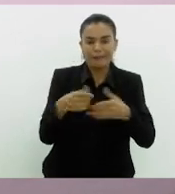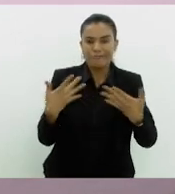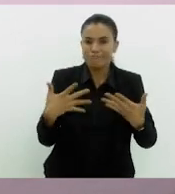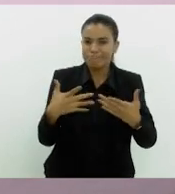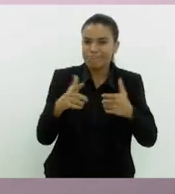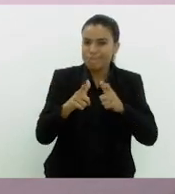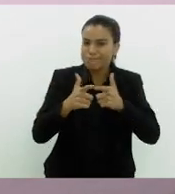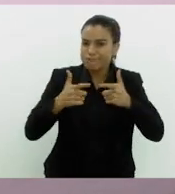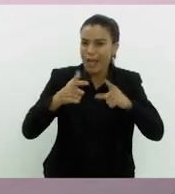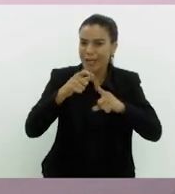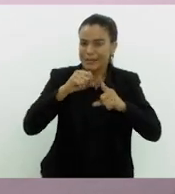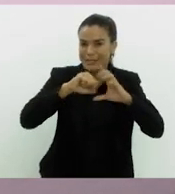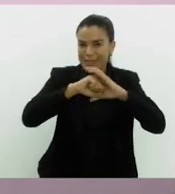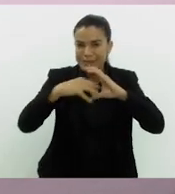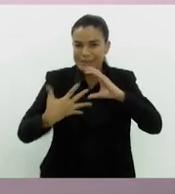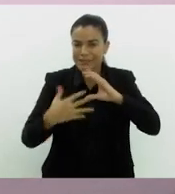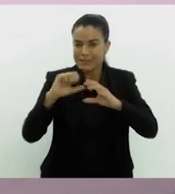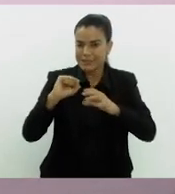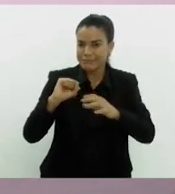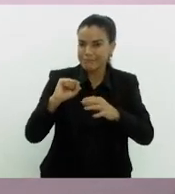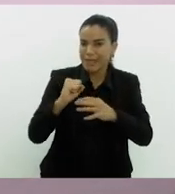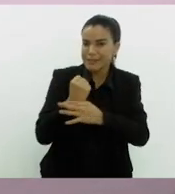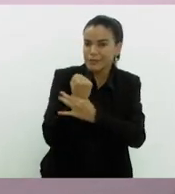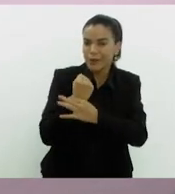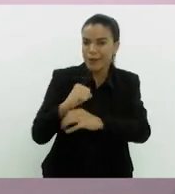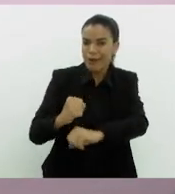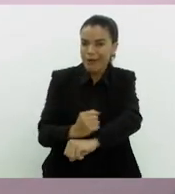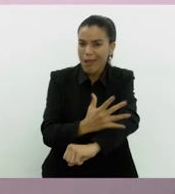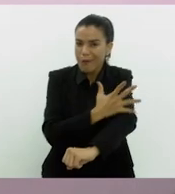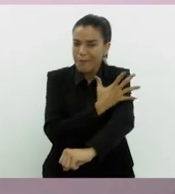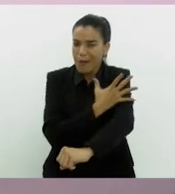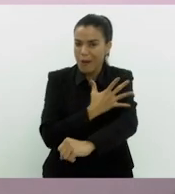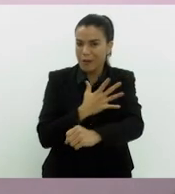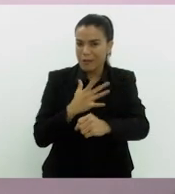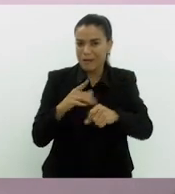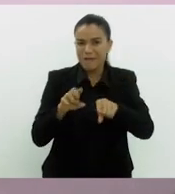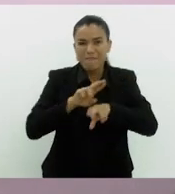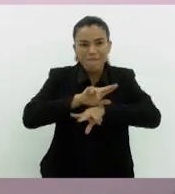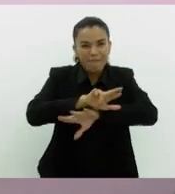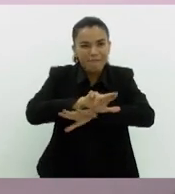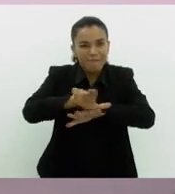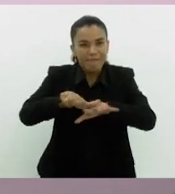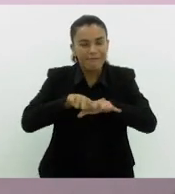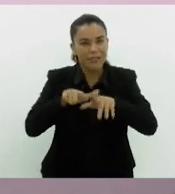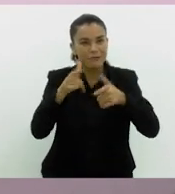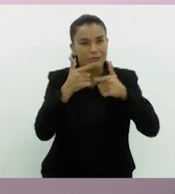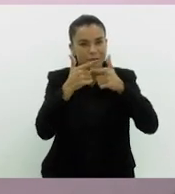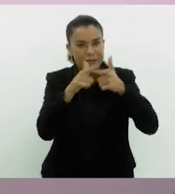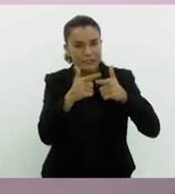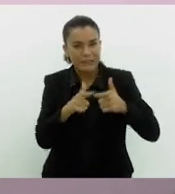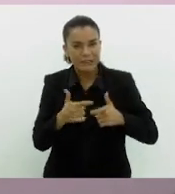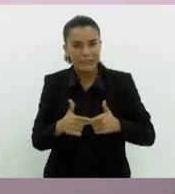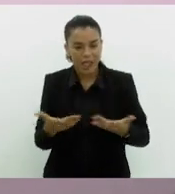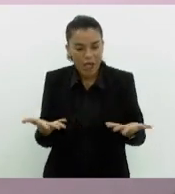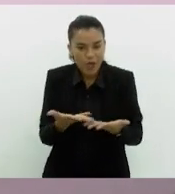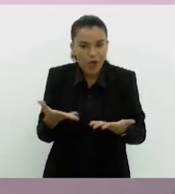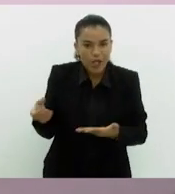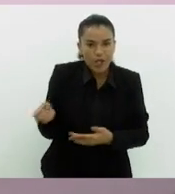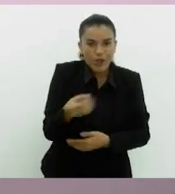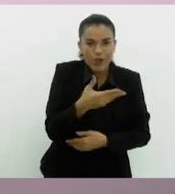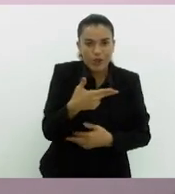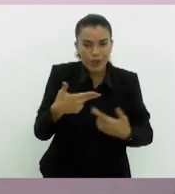de aspectos da segurança emocional e outras problemáticas que temos enormes atualmente e